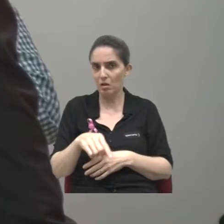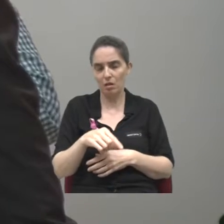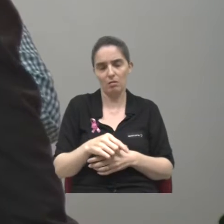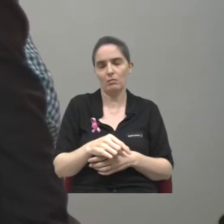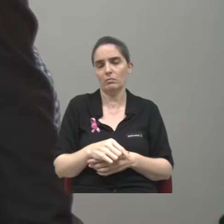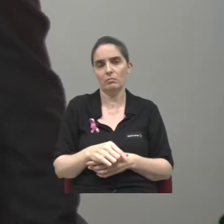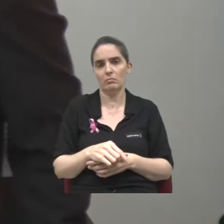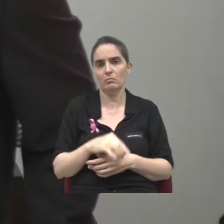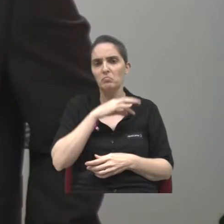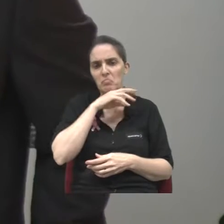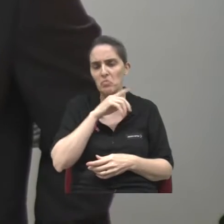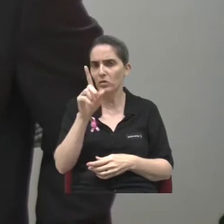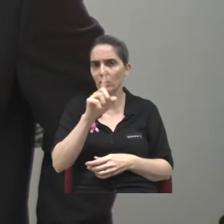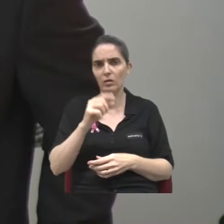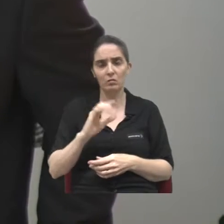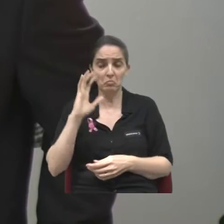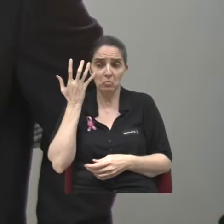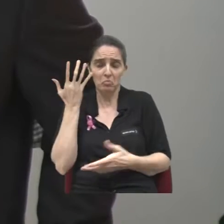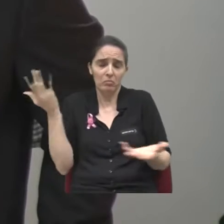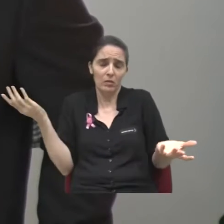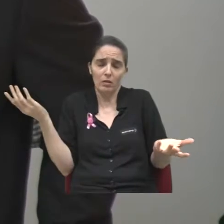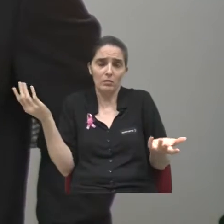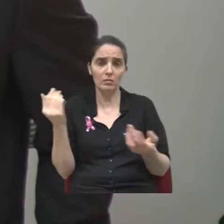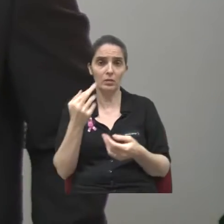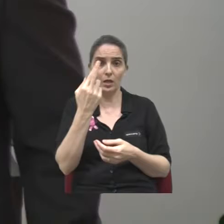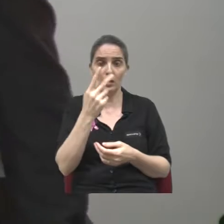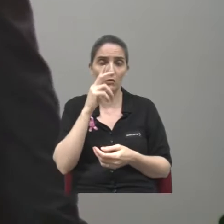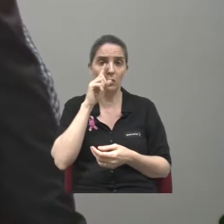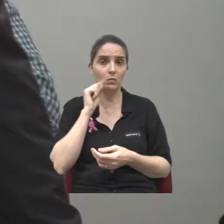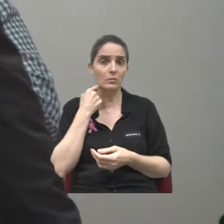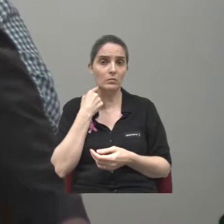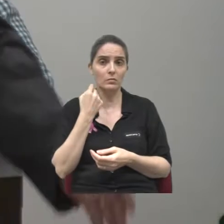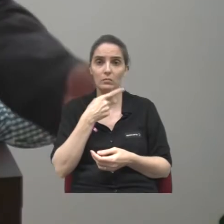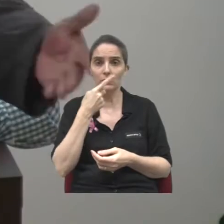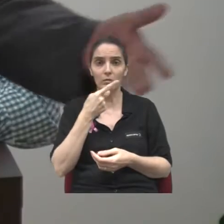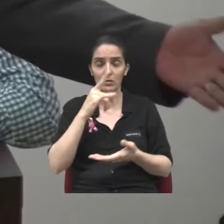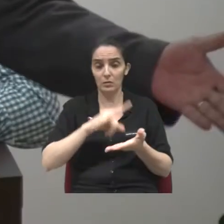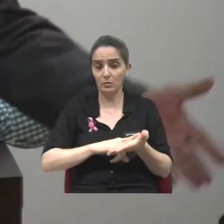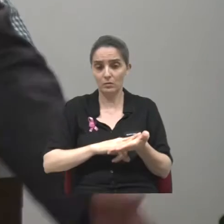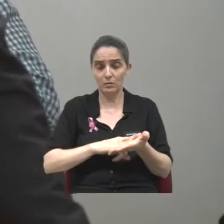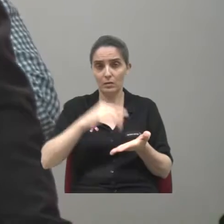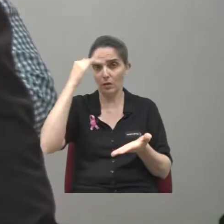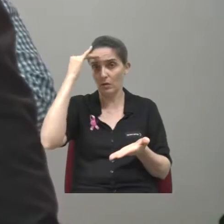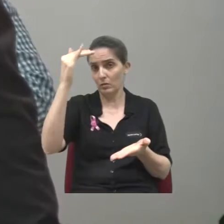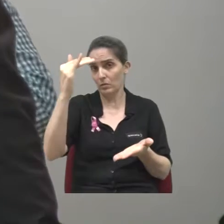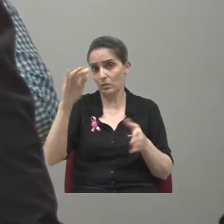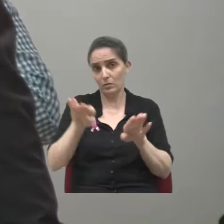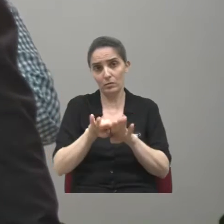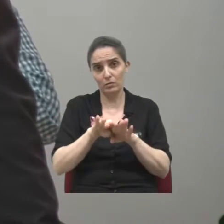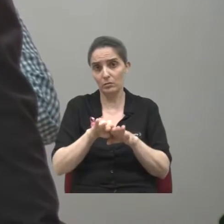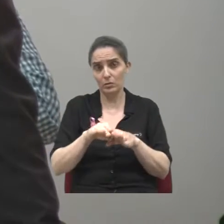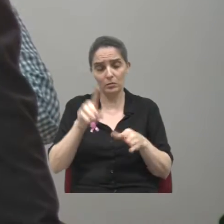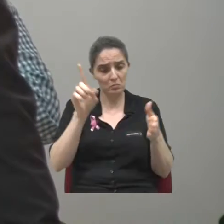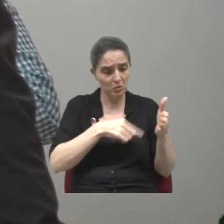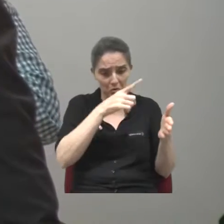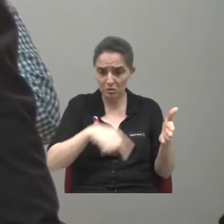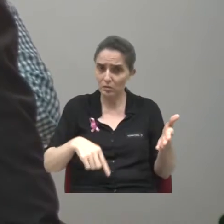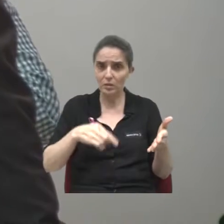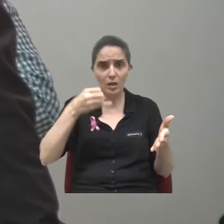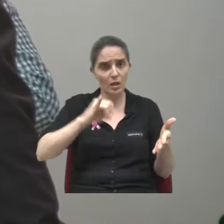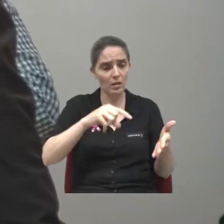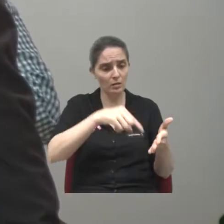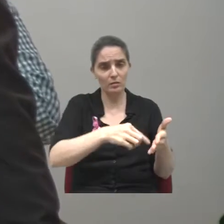Acontece. Como muito bem diz o Newton Santos, contratos foram feitos para ser cumpridos e também para ser rompido. Quando não presta um bom